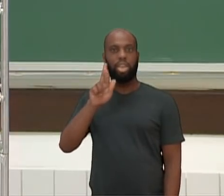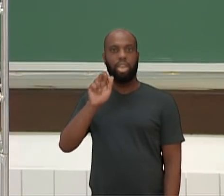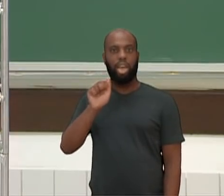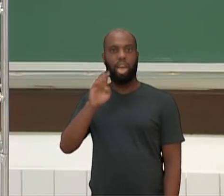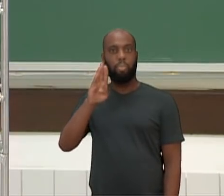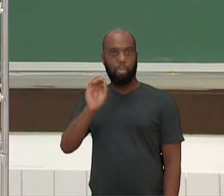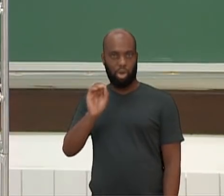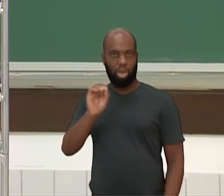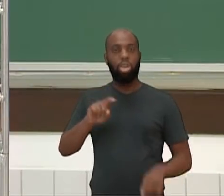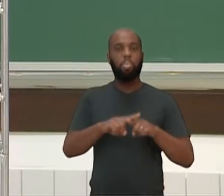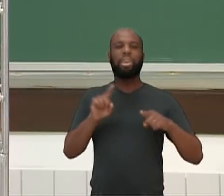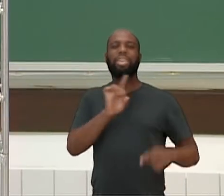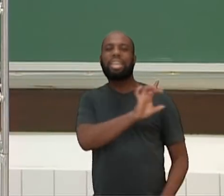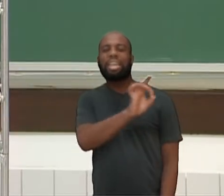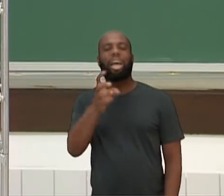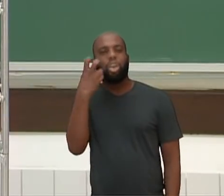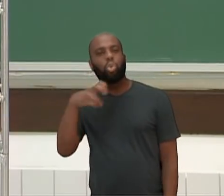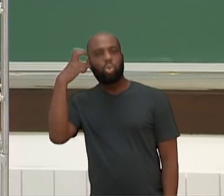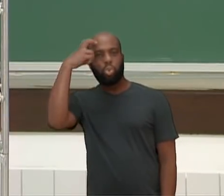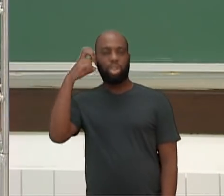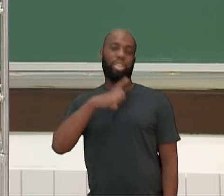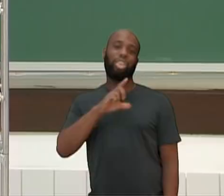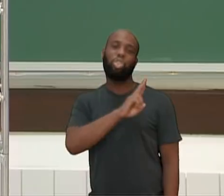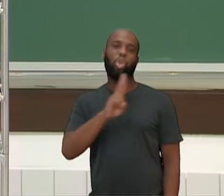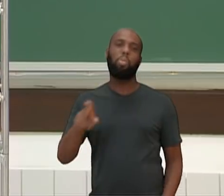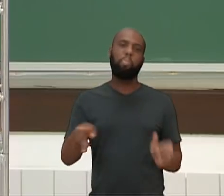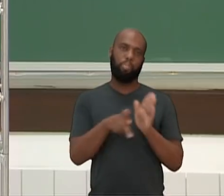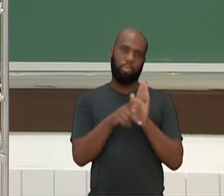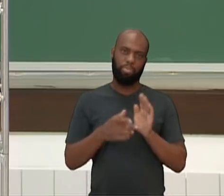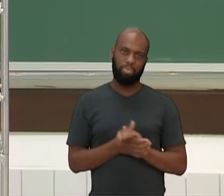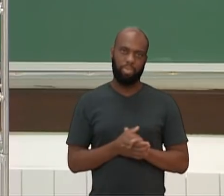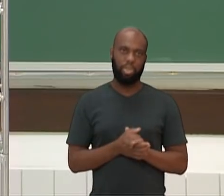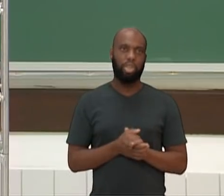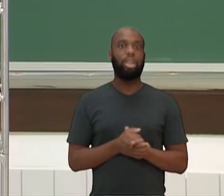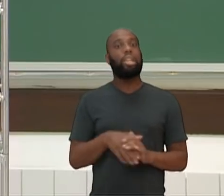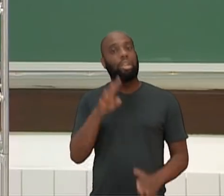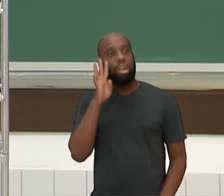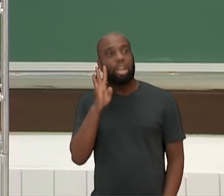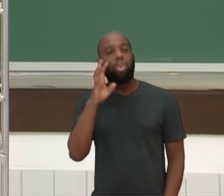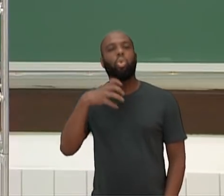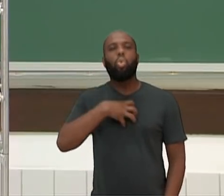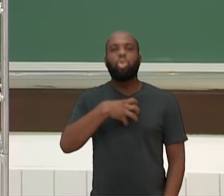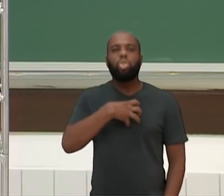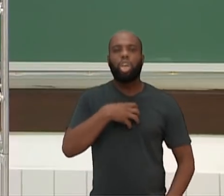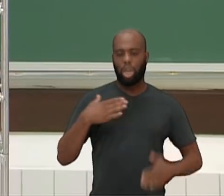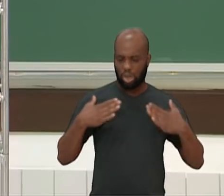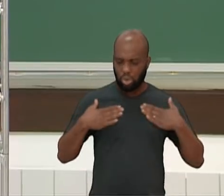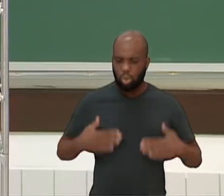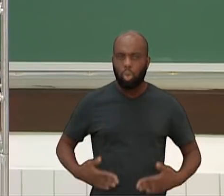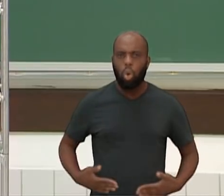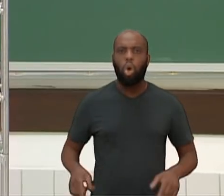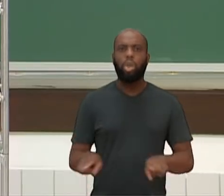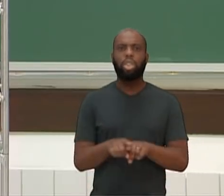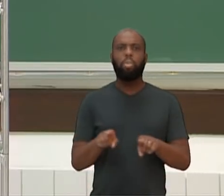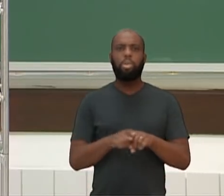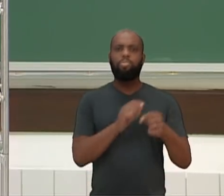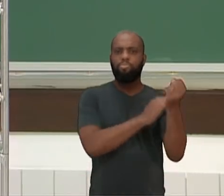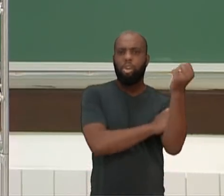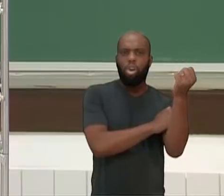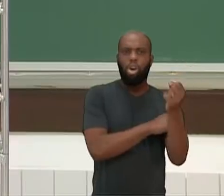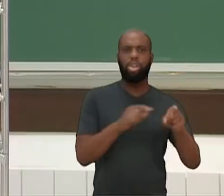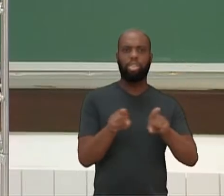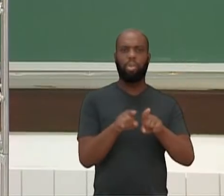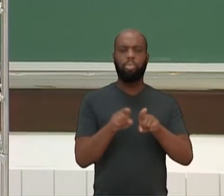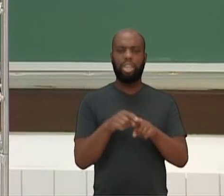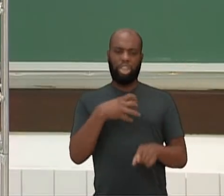nome de jogo. Mas é muito bacana, né? Então, a posição, né? A força,